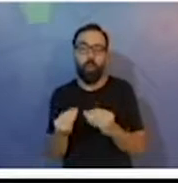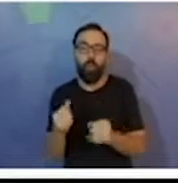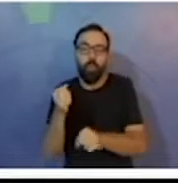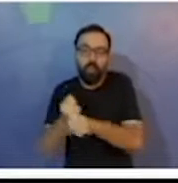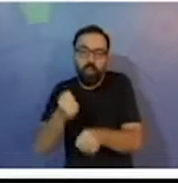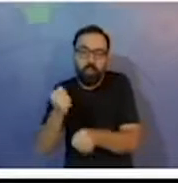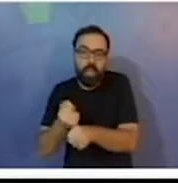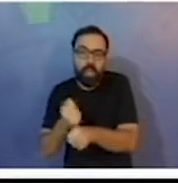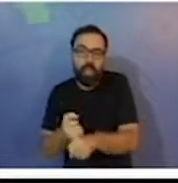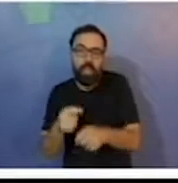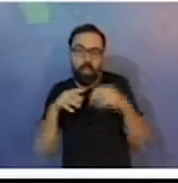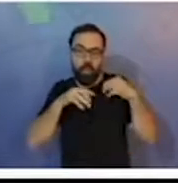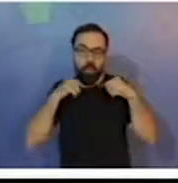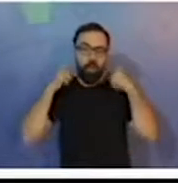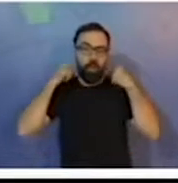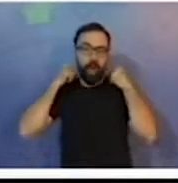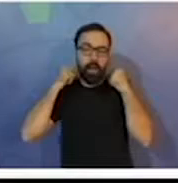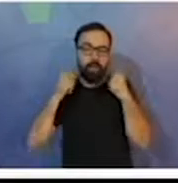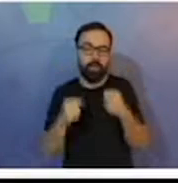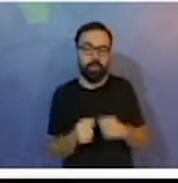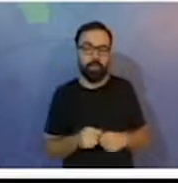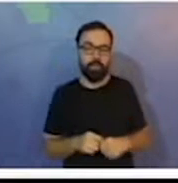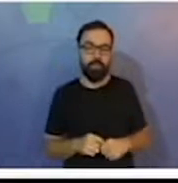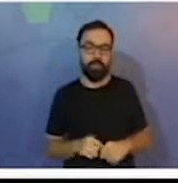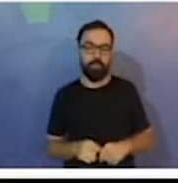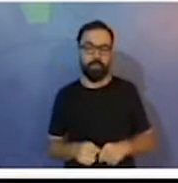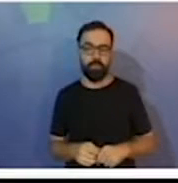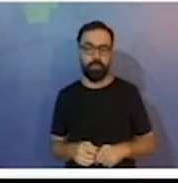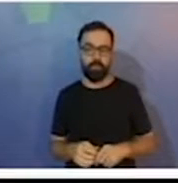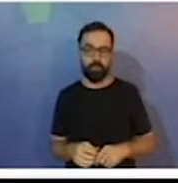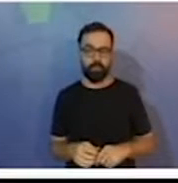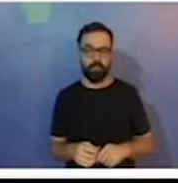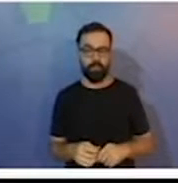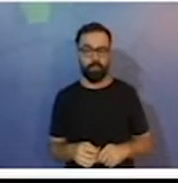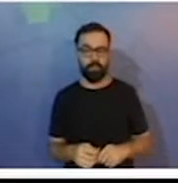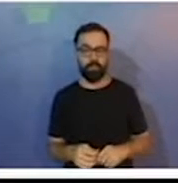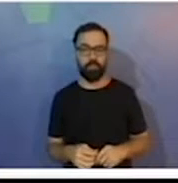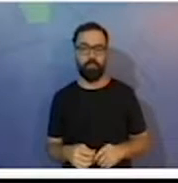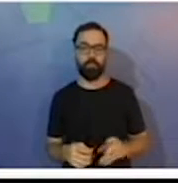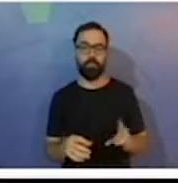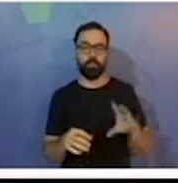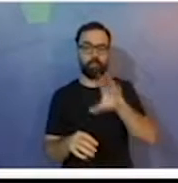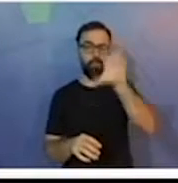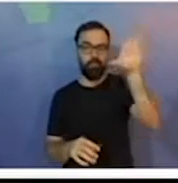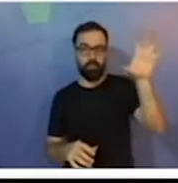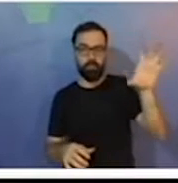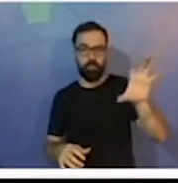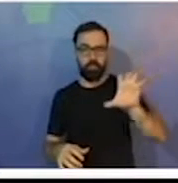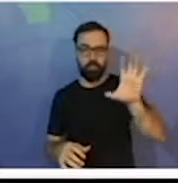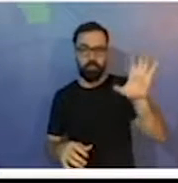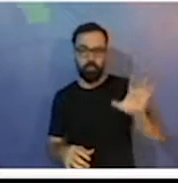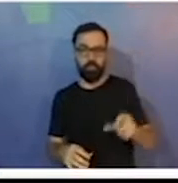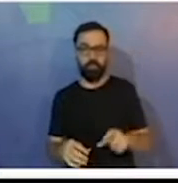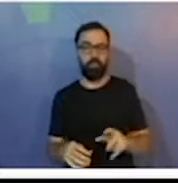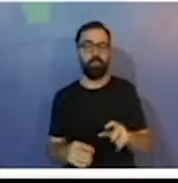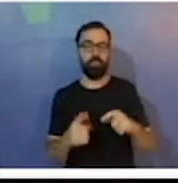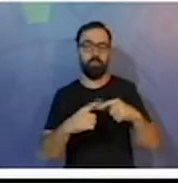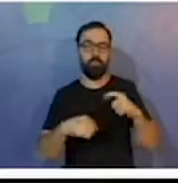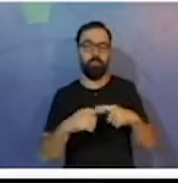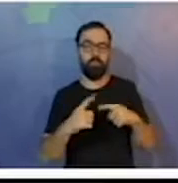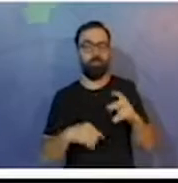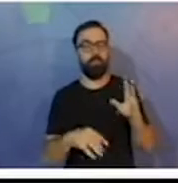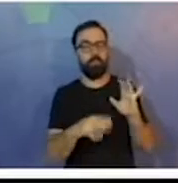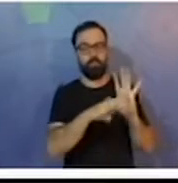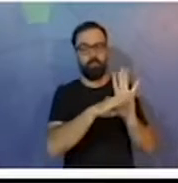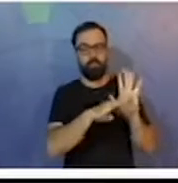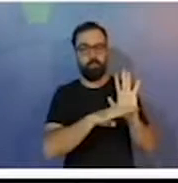composto de duas partes letra A o Que Elas mostram Olha lá a lista de materiais que aqui vocês